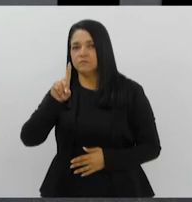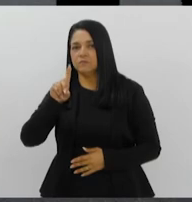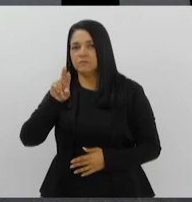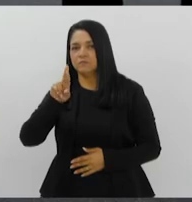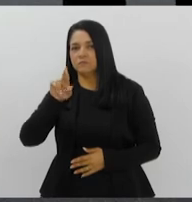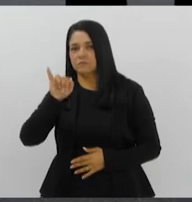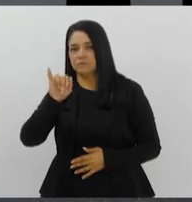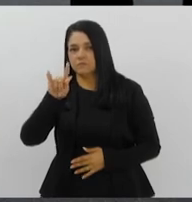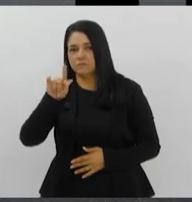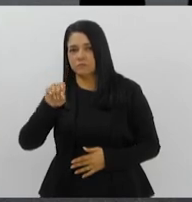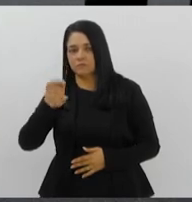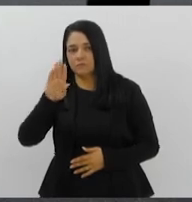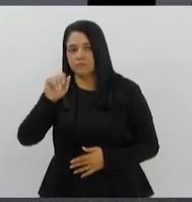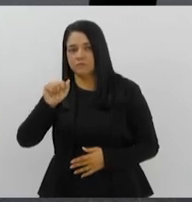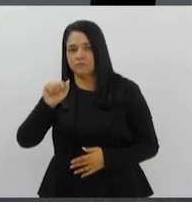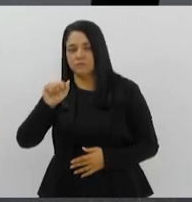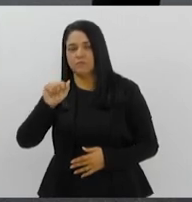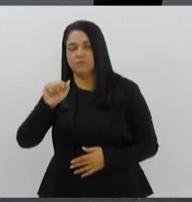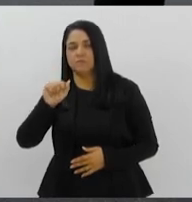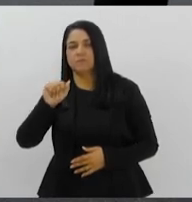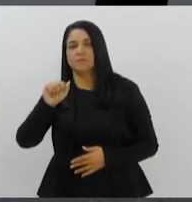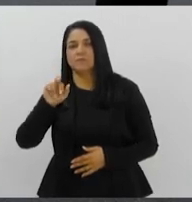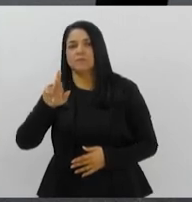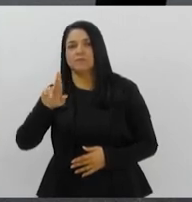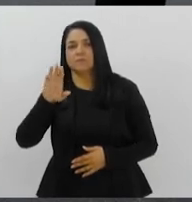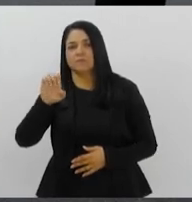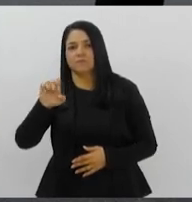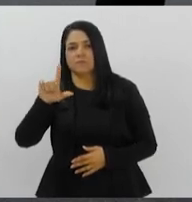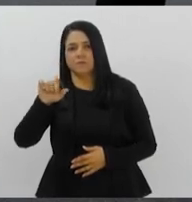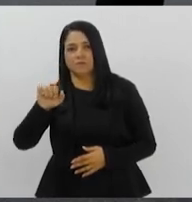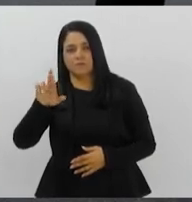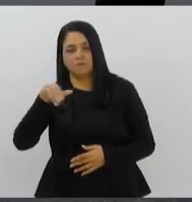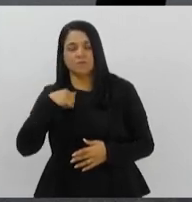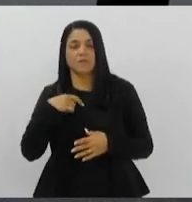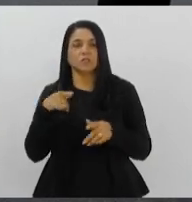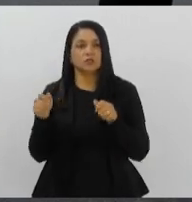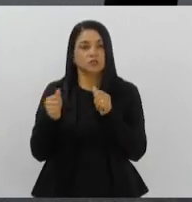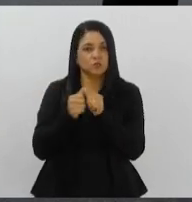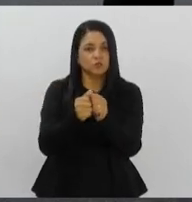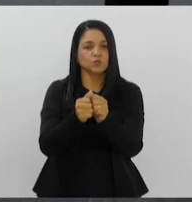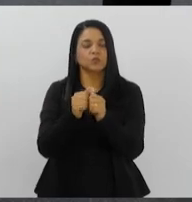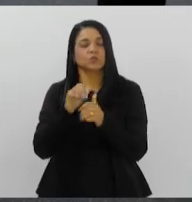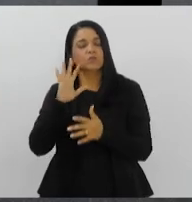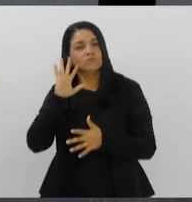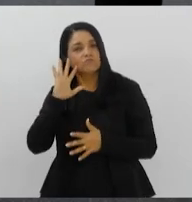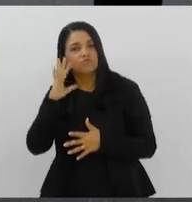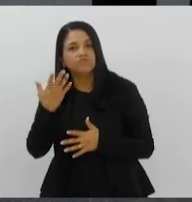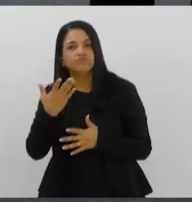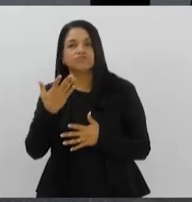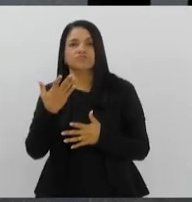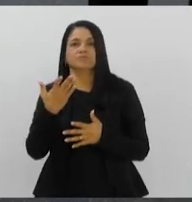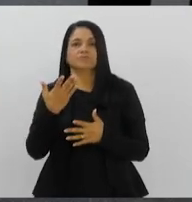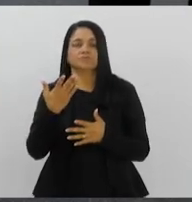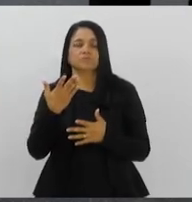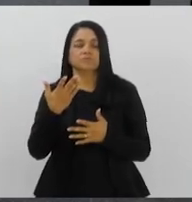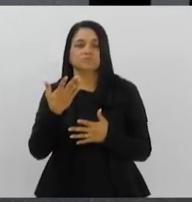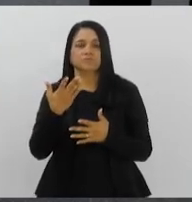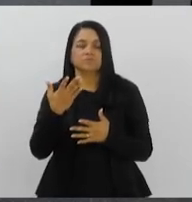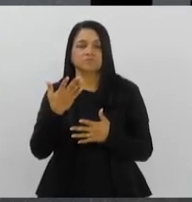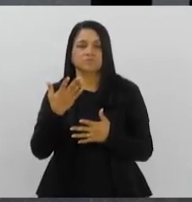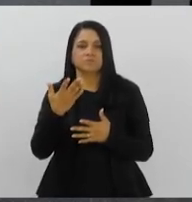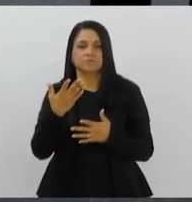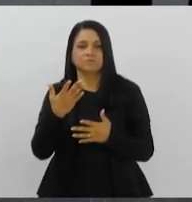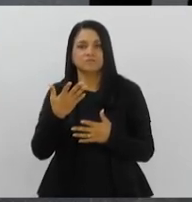disposição de estar junto conosco, buscando as soluções para esse problema tão forte,